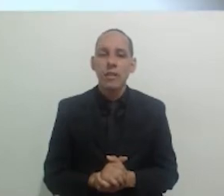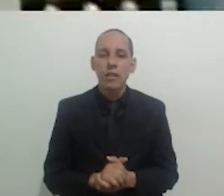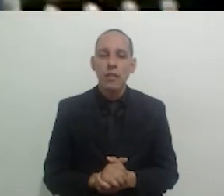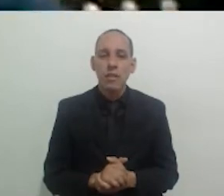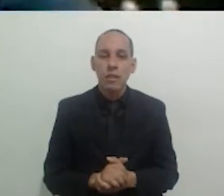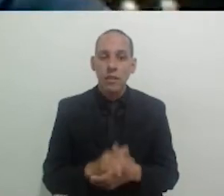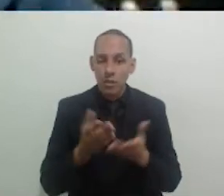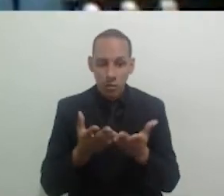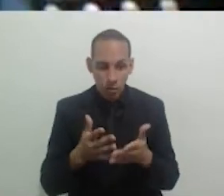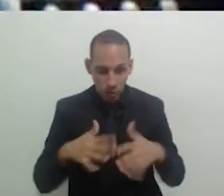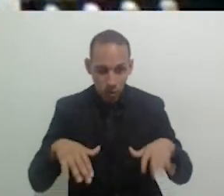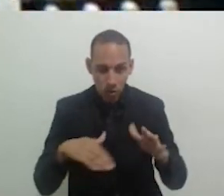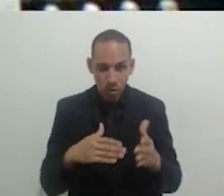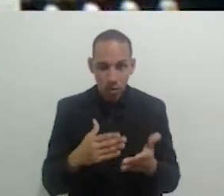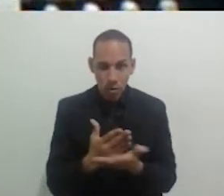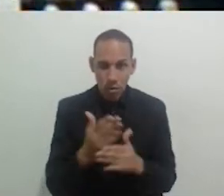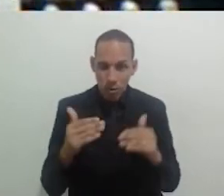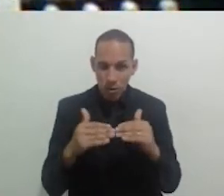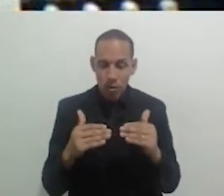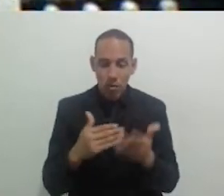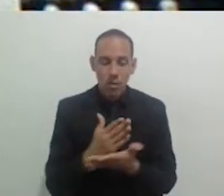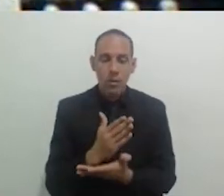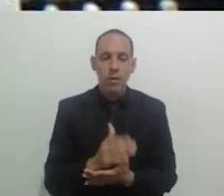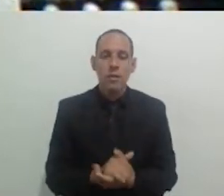Aprovado. Aprovado também. Aprovado.